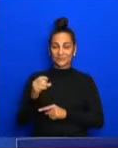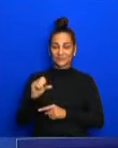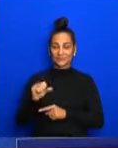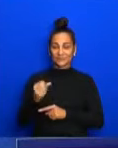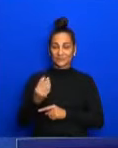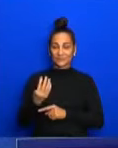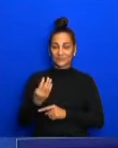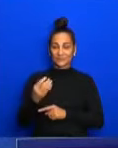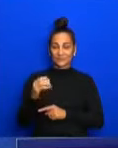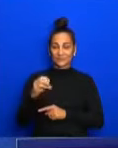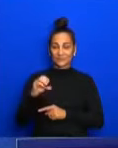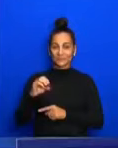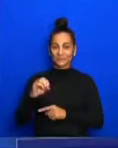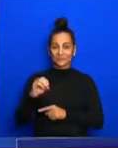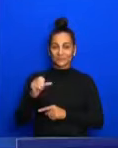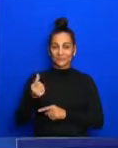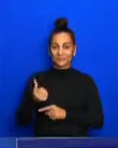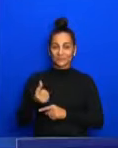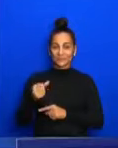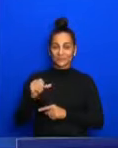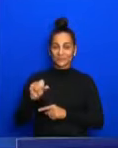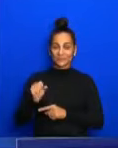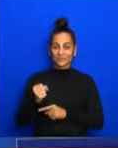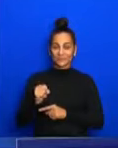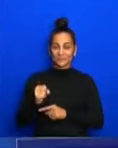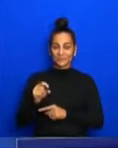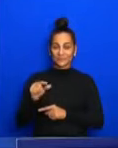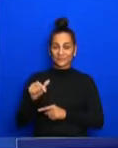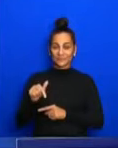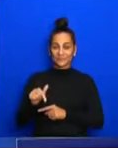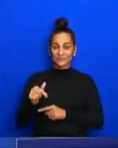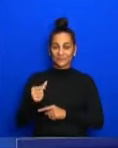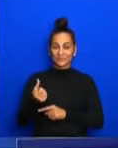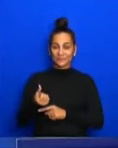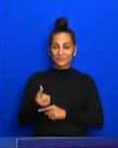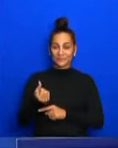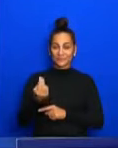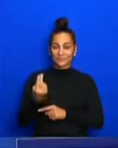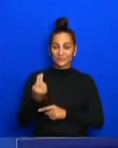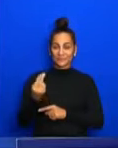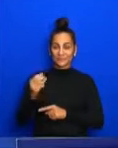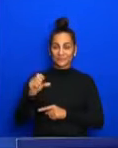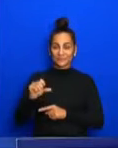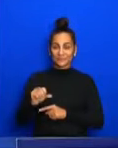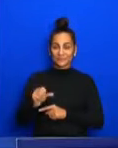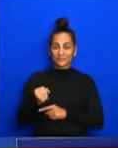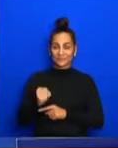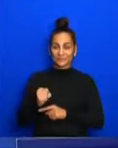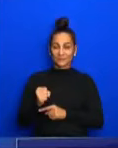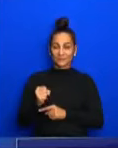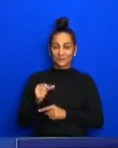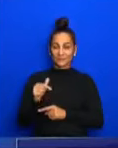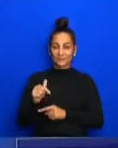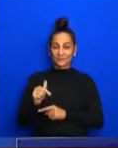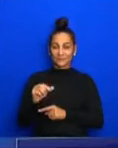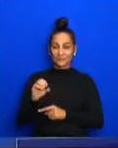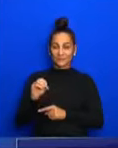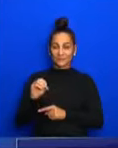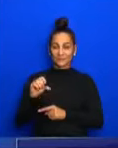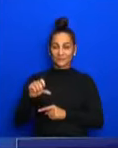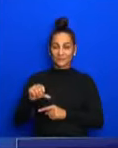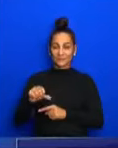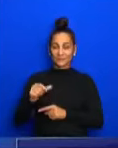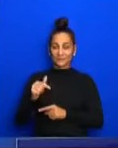41, 94, 06, 98, 76, 29,